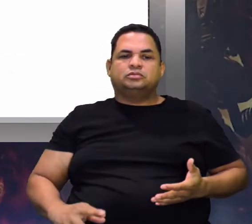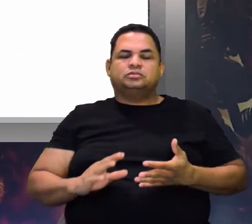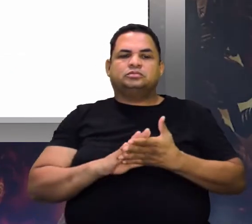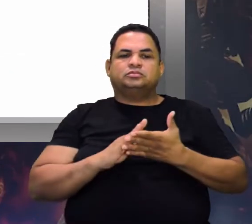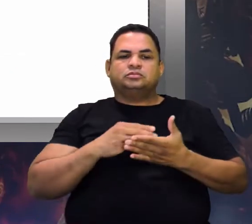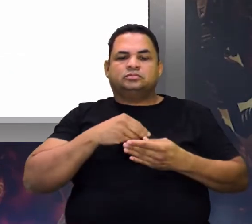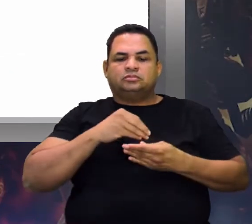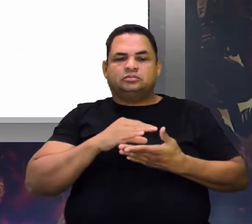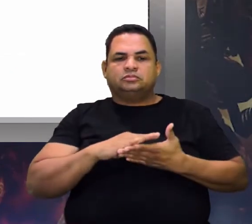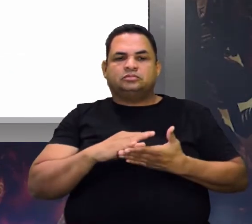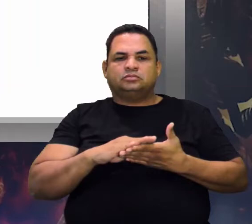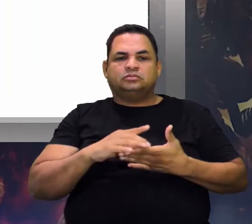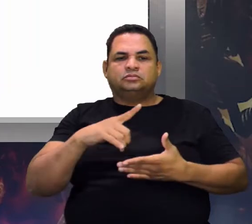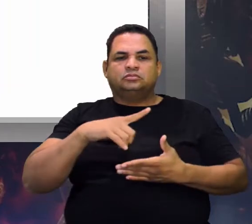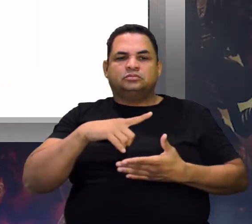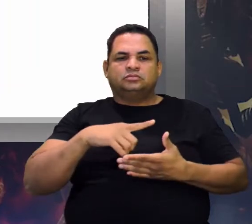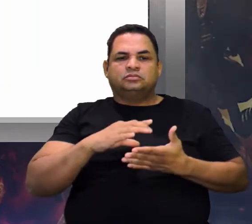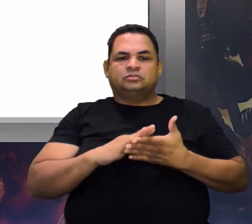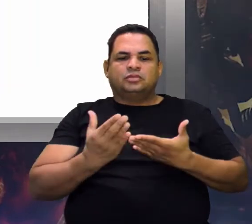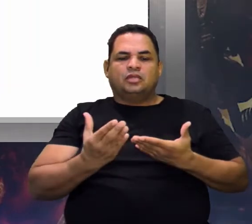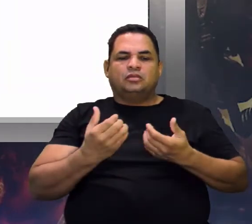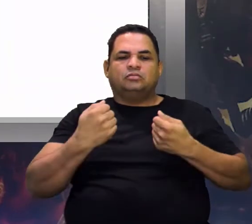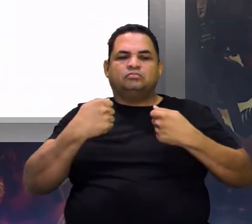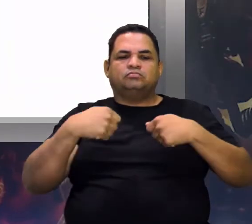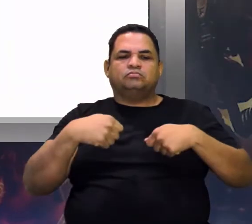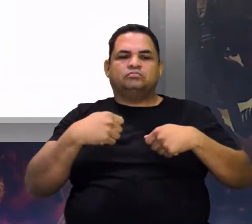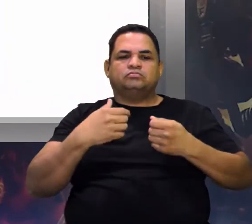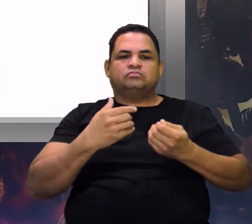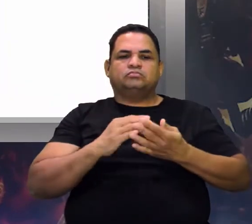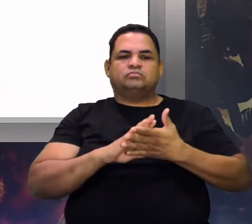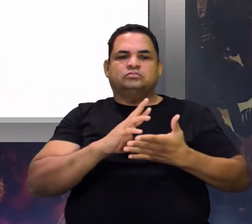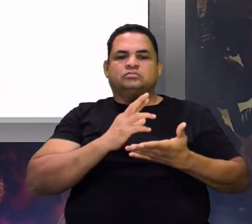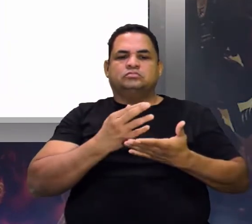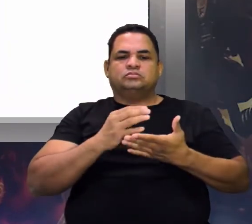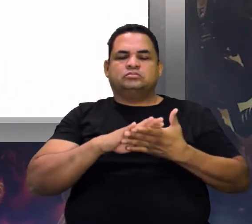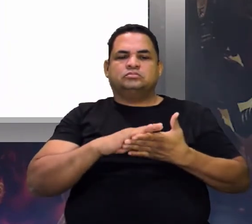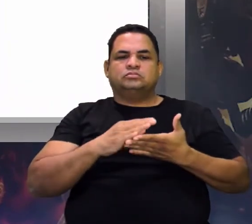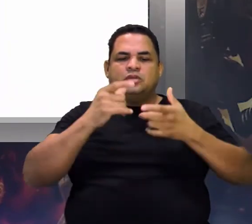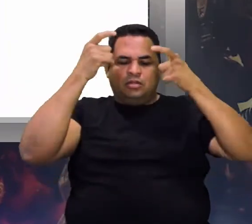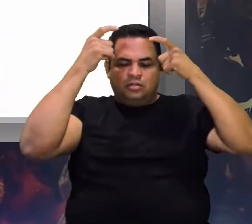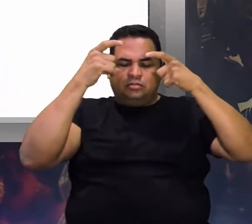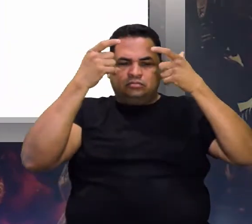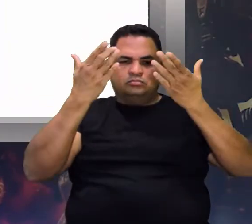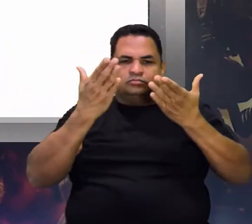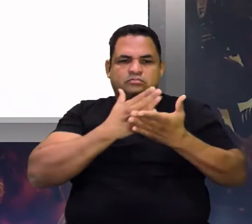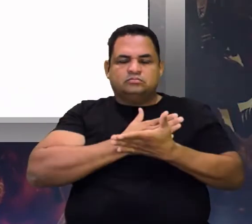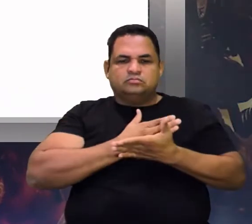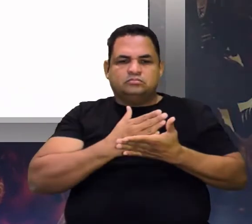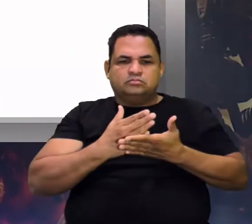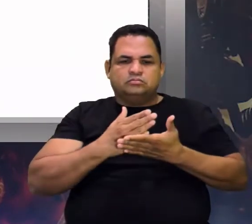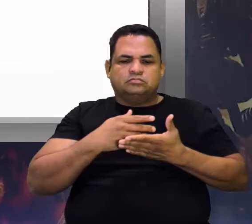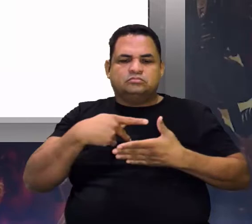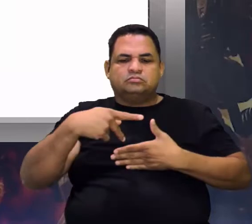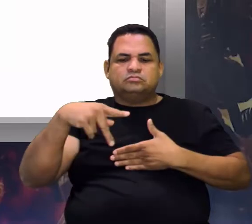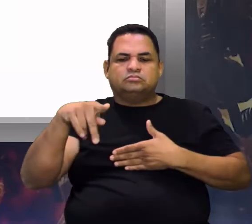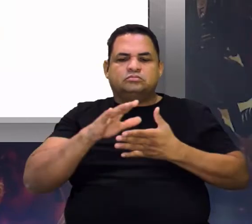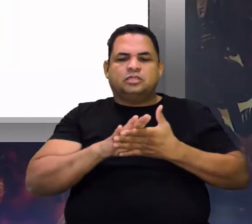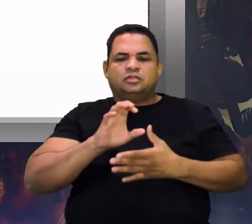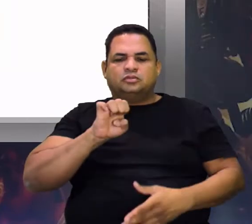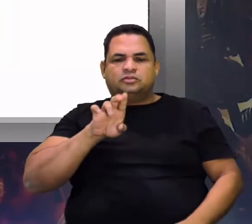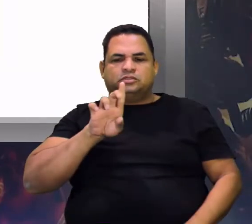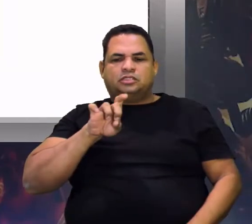ela vem tirar o poder da mão centralizada numa monarquia e vai passar para um